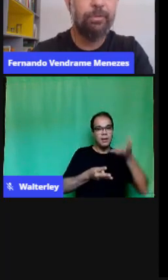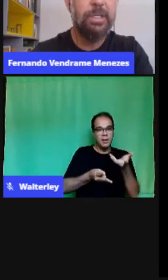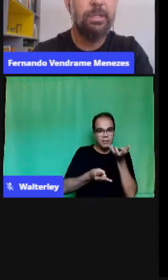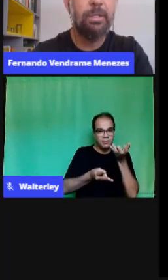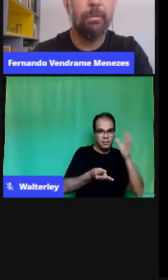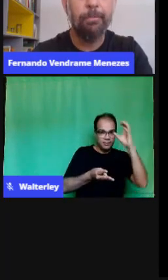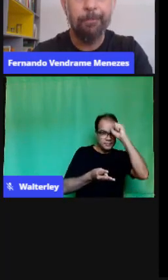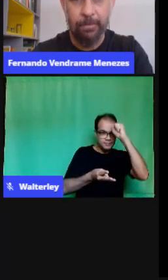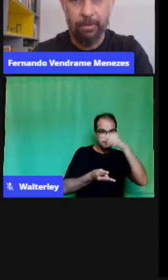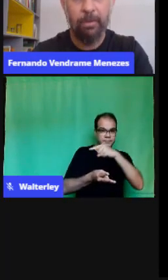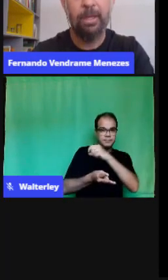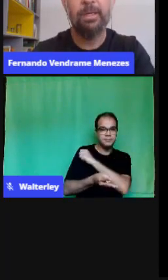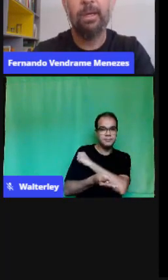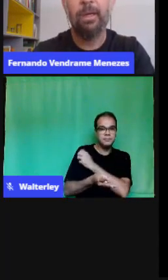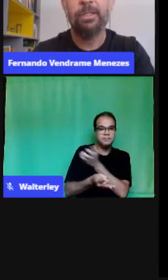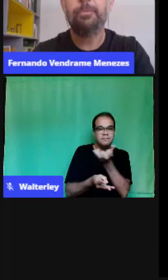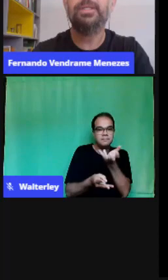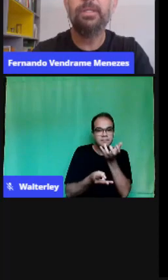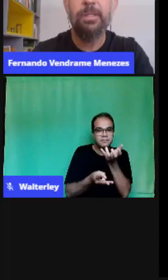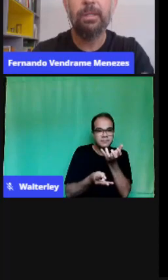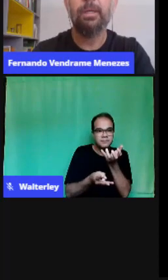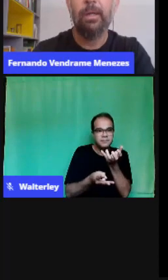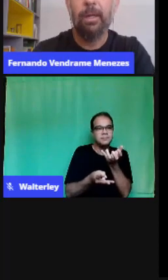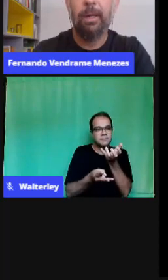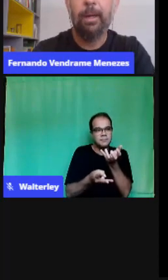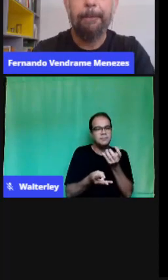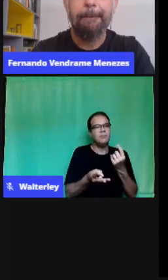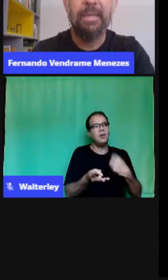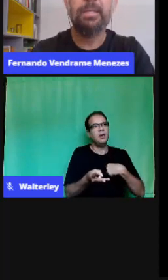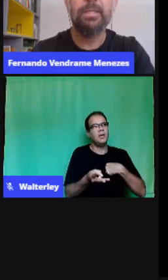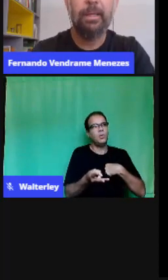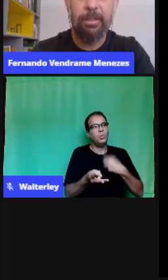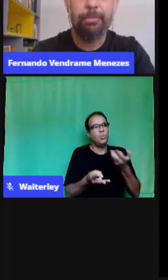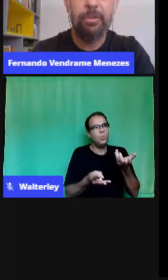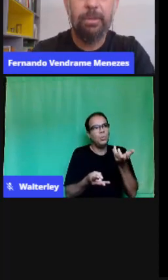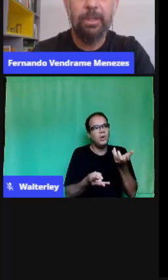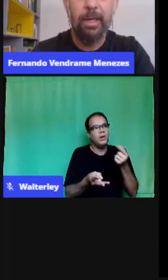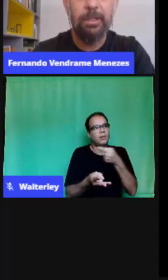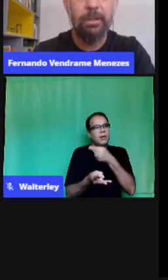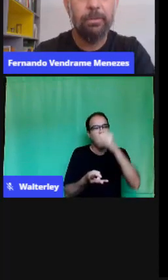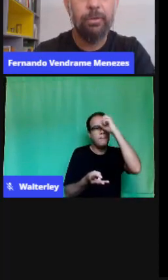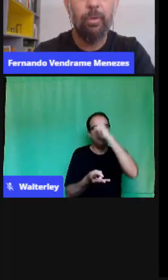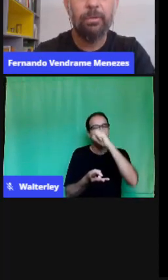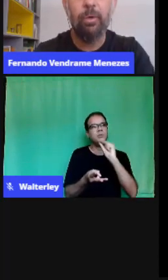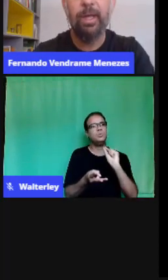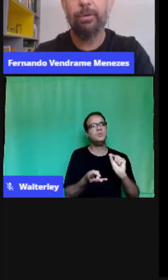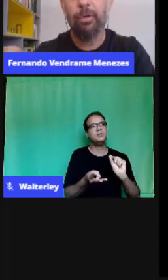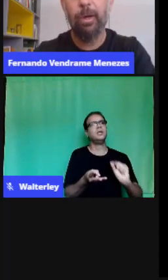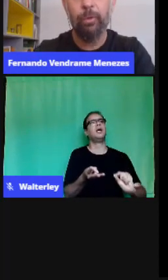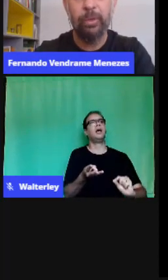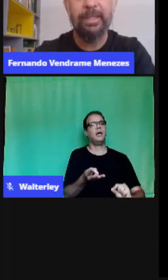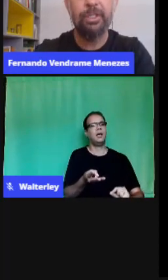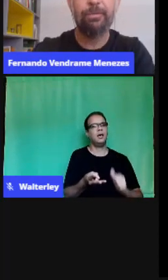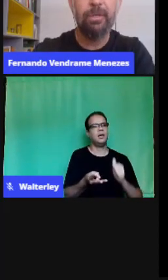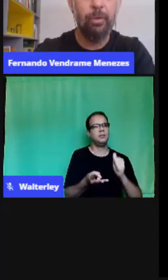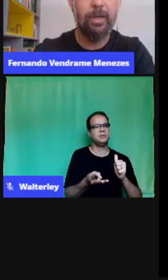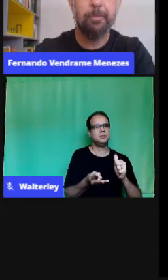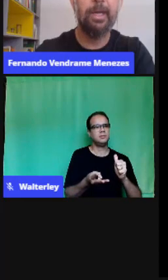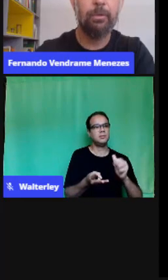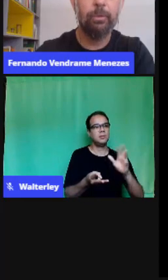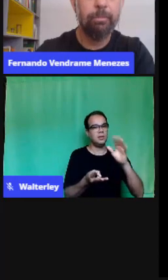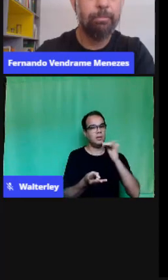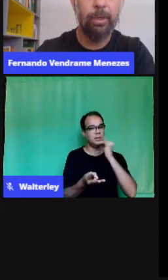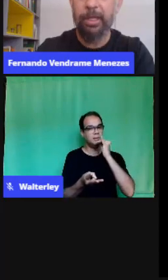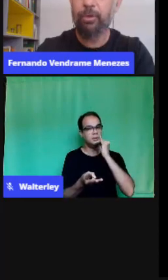do objetivo de ensino. Então, a gente precisa pensar nessa possibilidade. Então, se eu quero que o aluno identifique